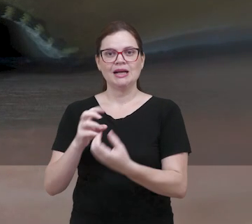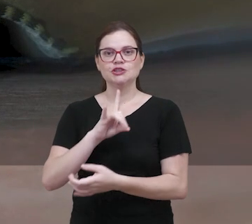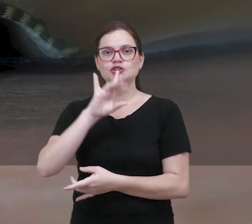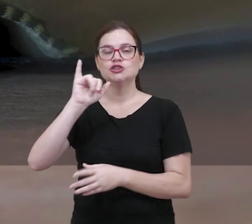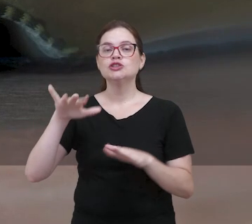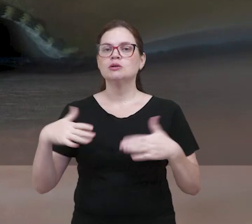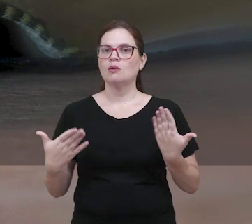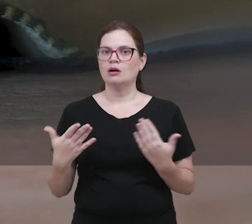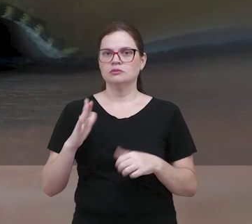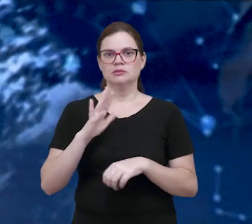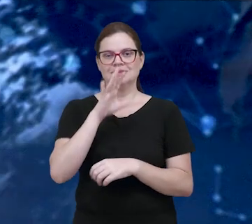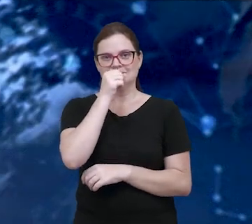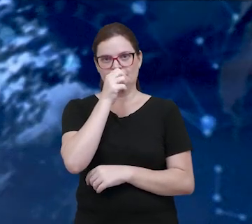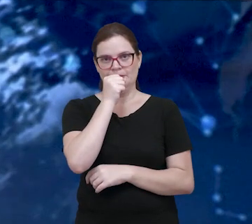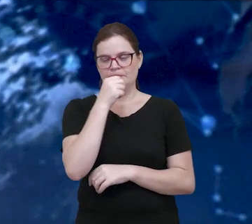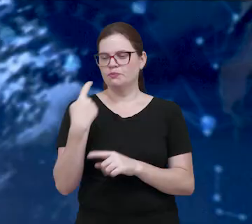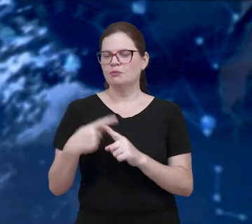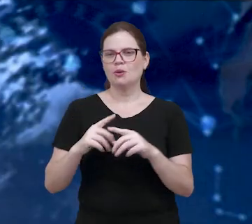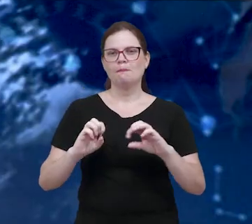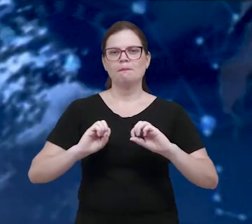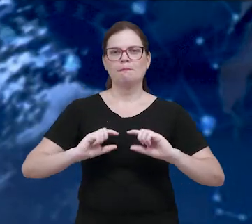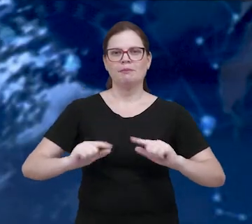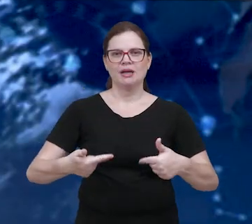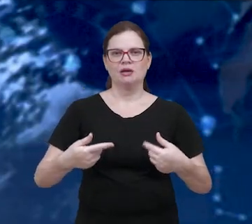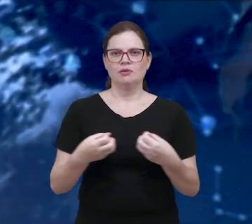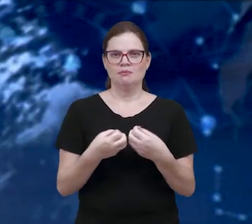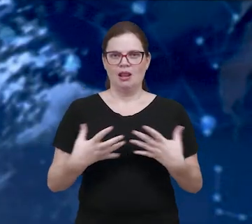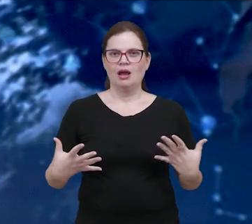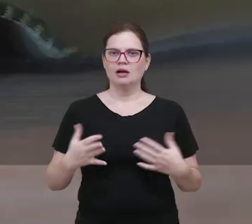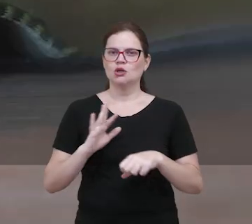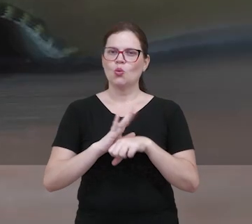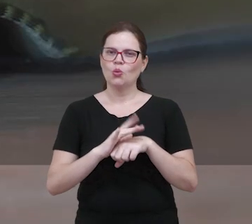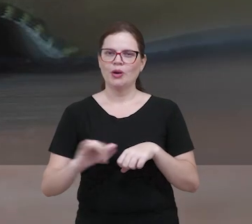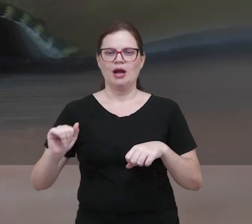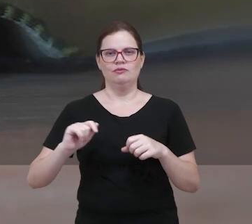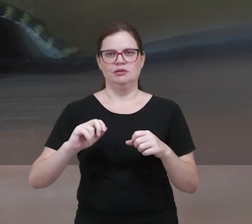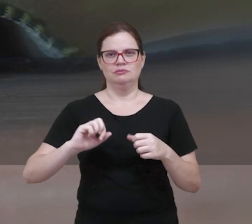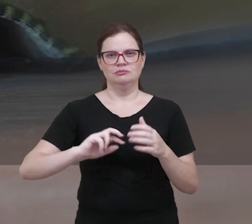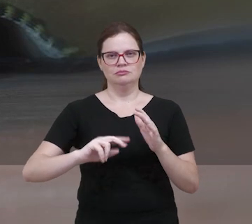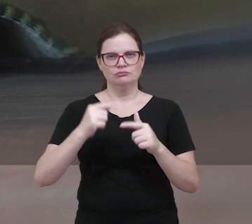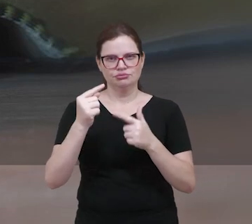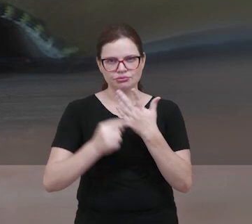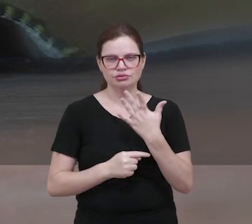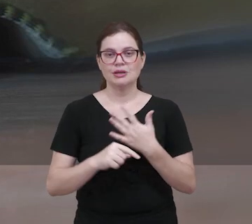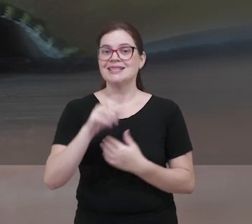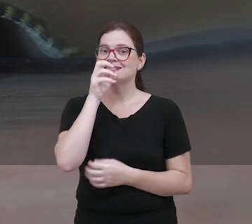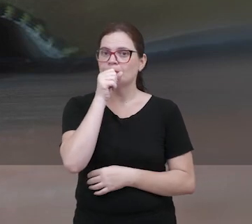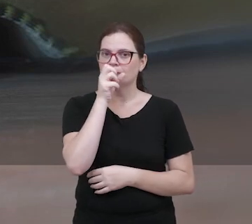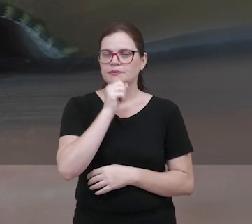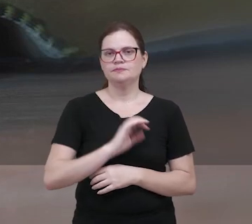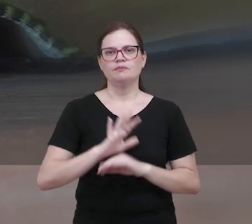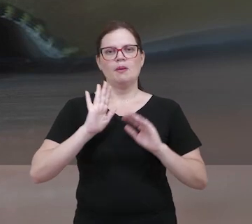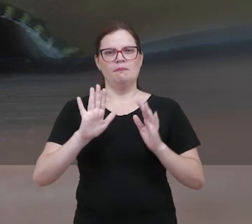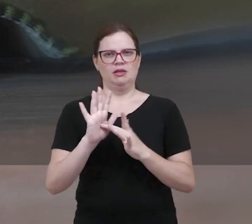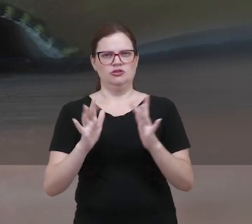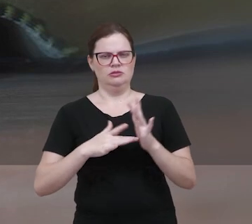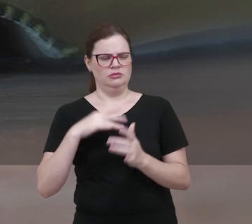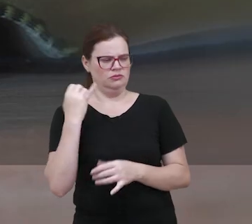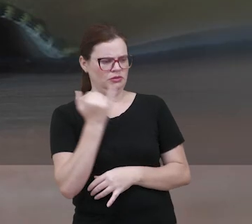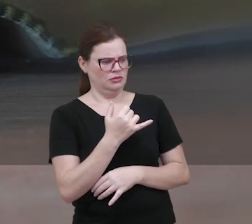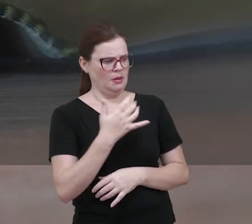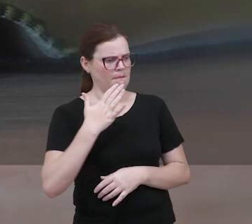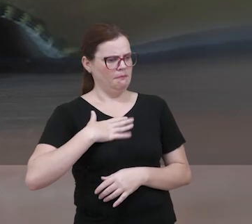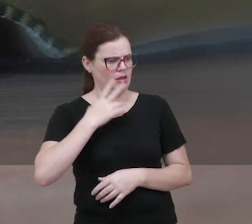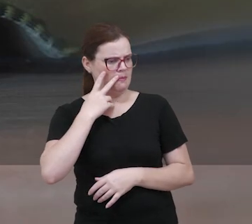ele curava, fazia muitos sinais do sábado, né? E Jesus respondeu: meu pai trabalha